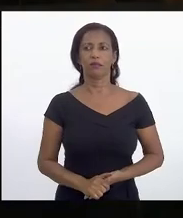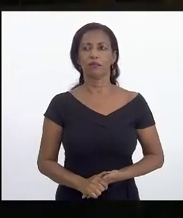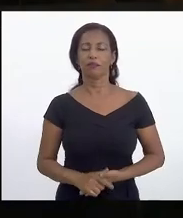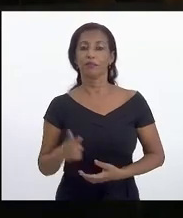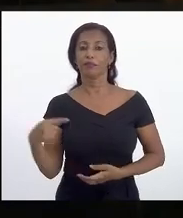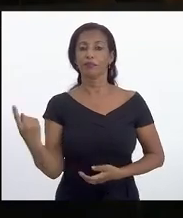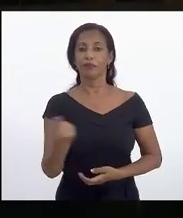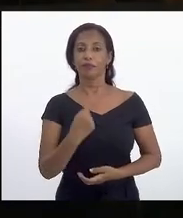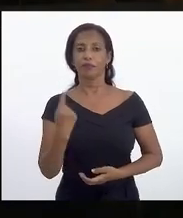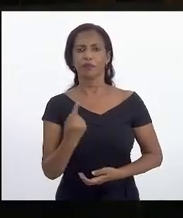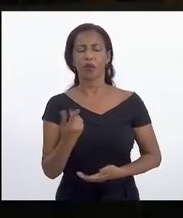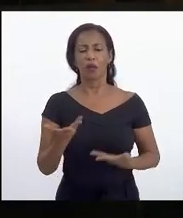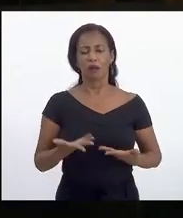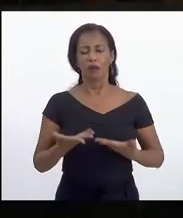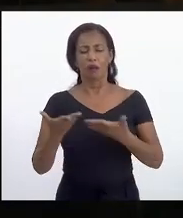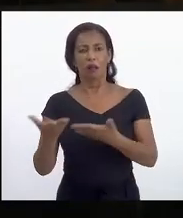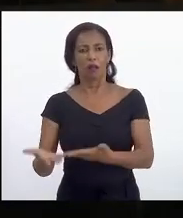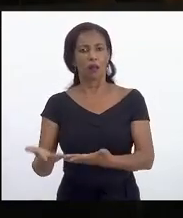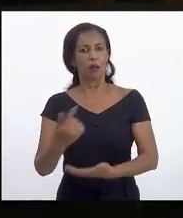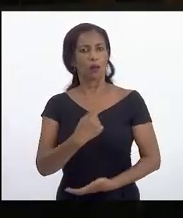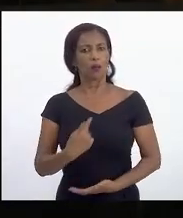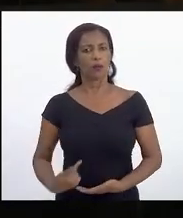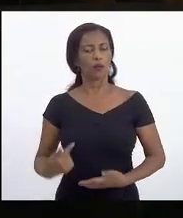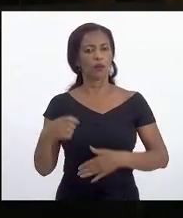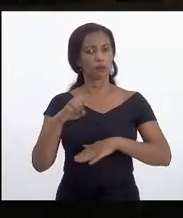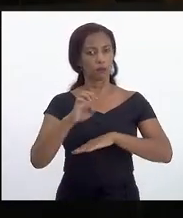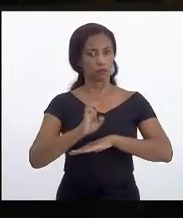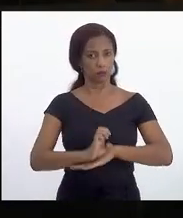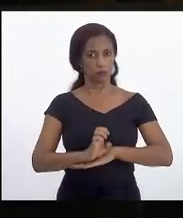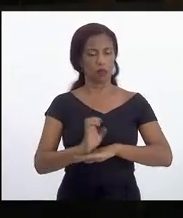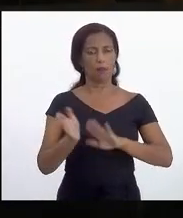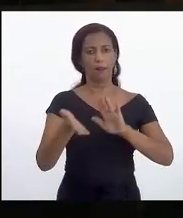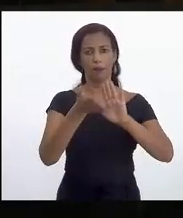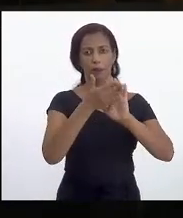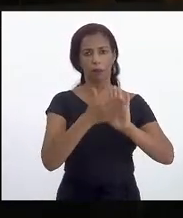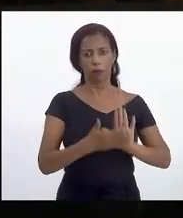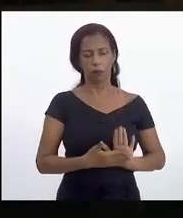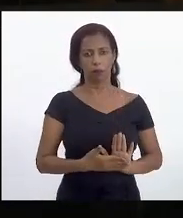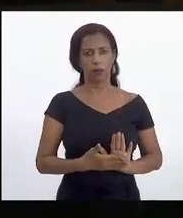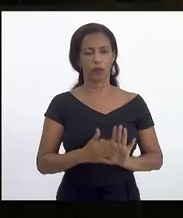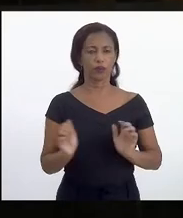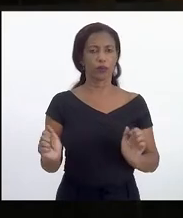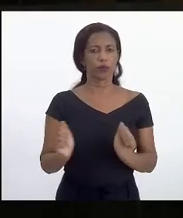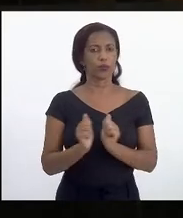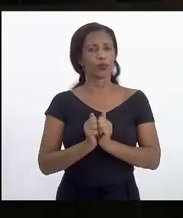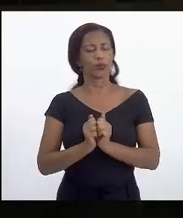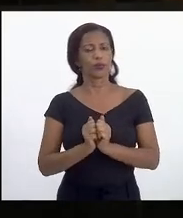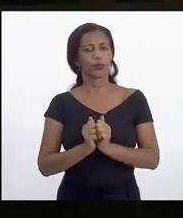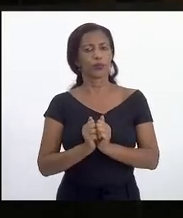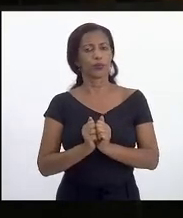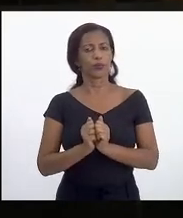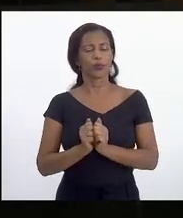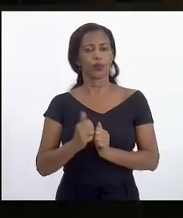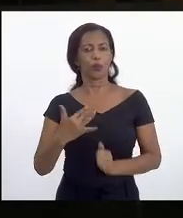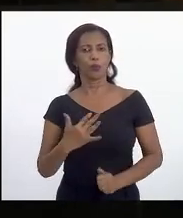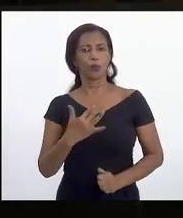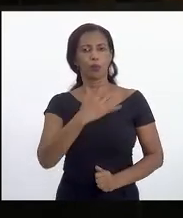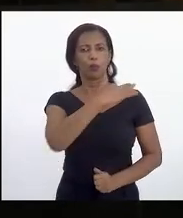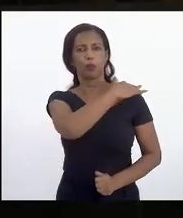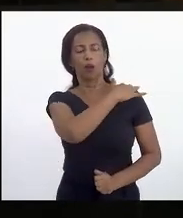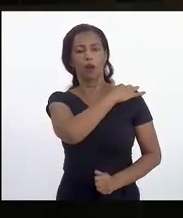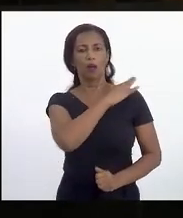e nós levamos ao governo do estado a proposta juntamente com os almirantes